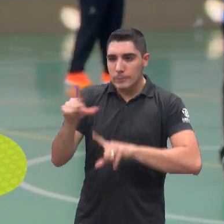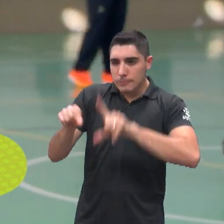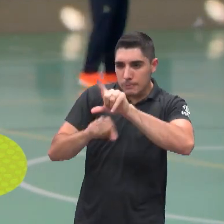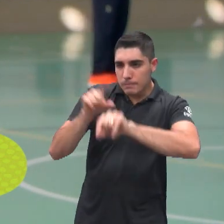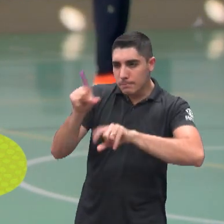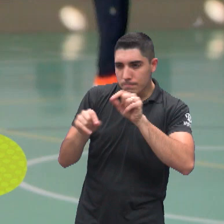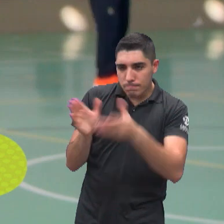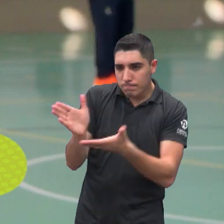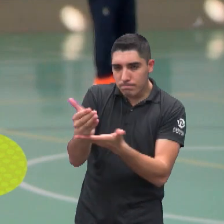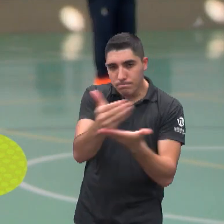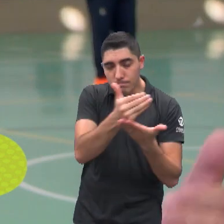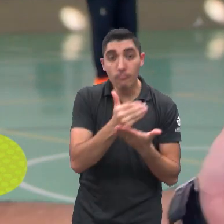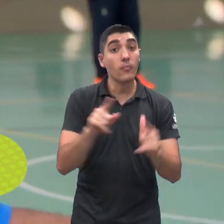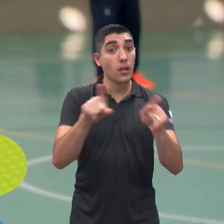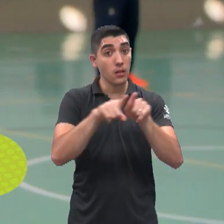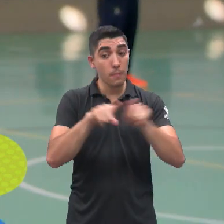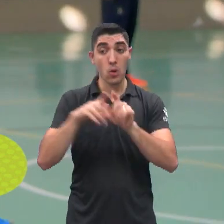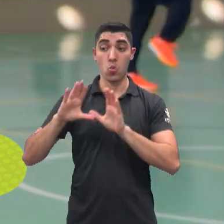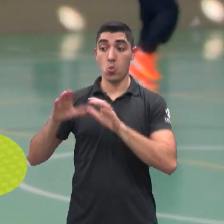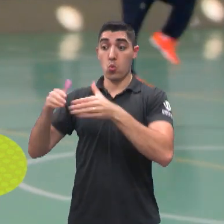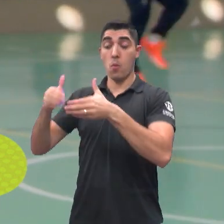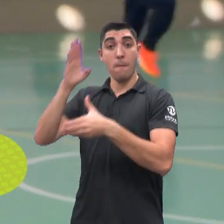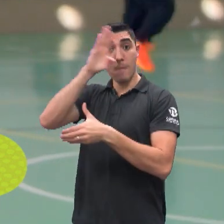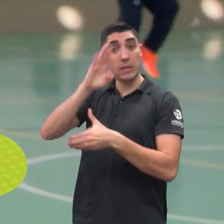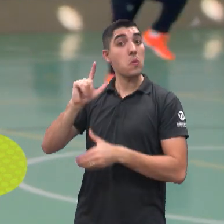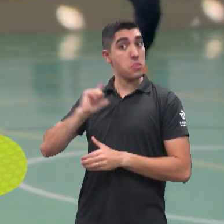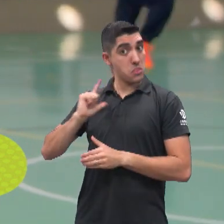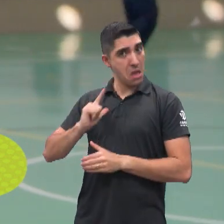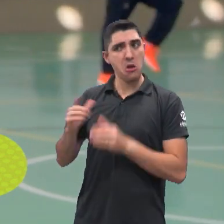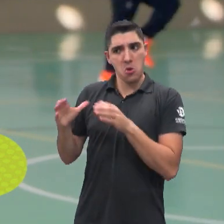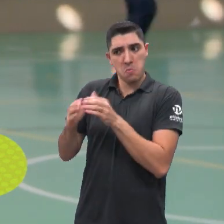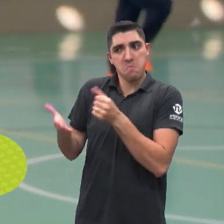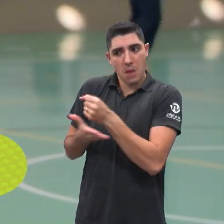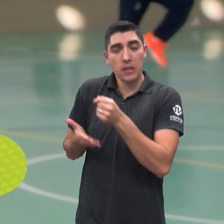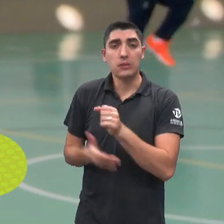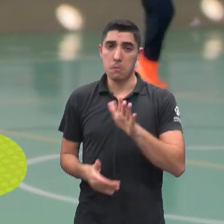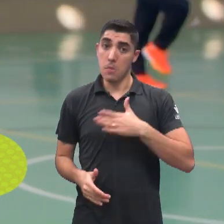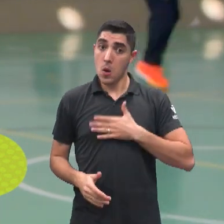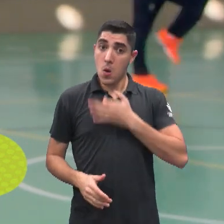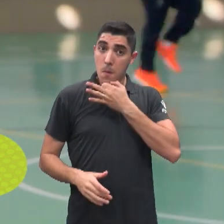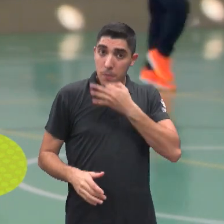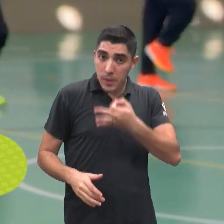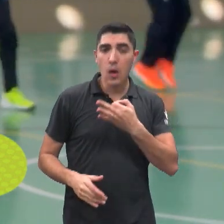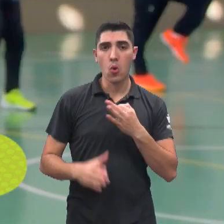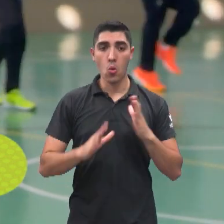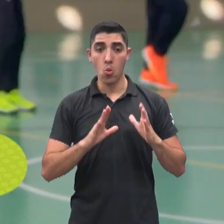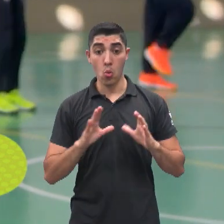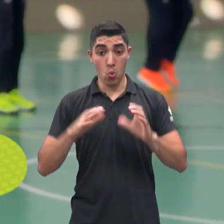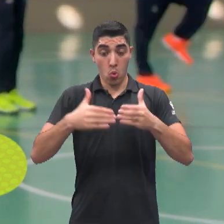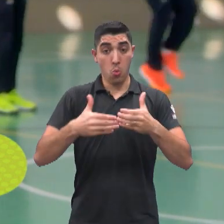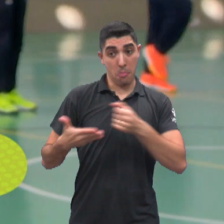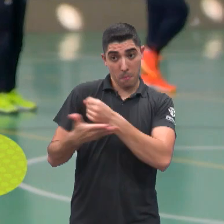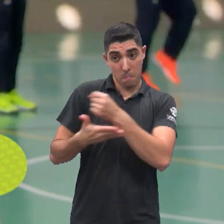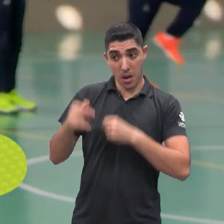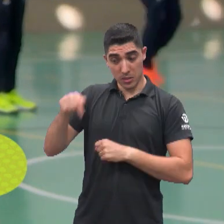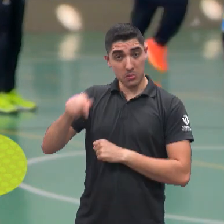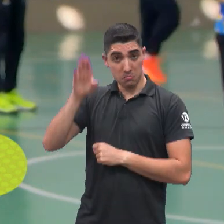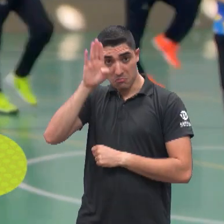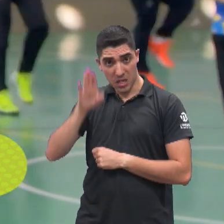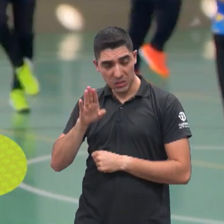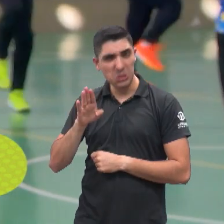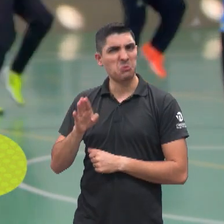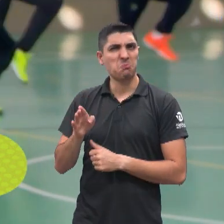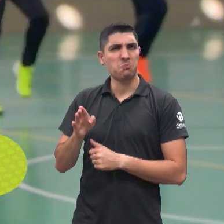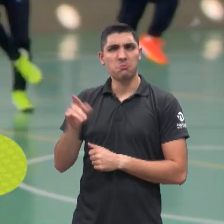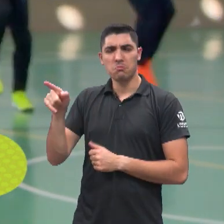seleção brasileira mesmo, ela tem uma seleção de base. Hoje eu posso dizer que a seleção de base ela tem uma estrutura melhor do que muitos países no mundo aí. Então,